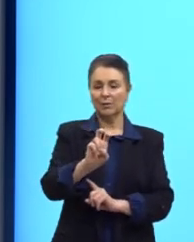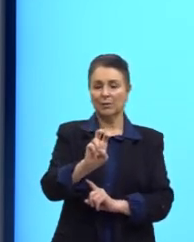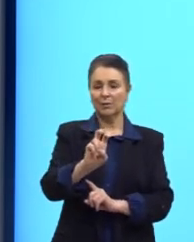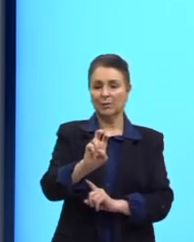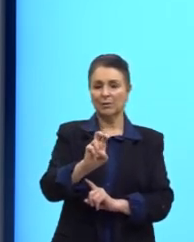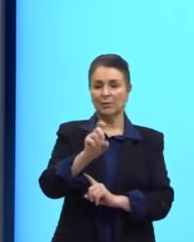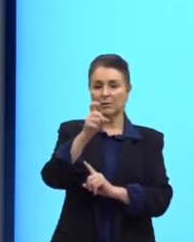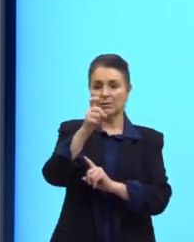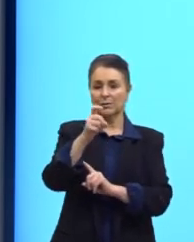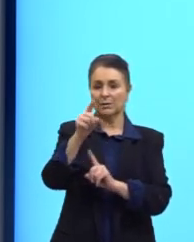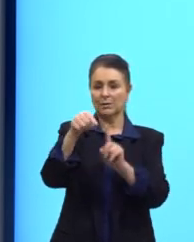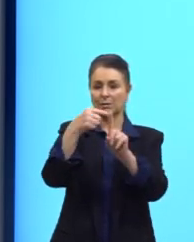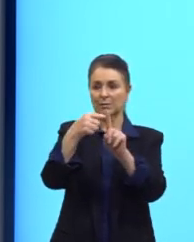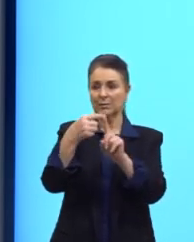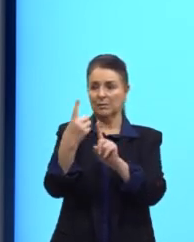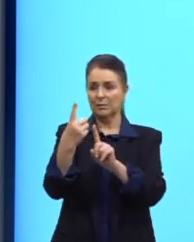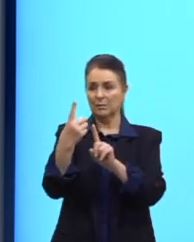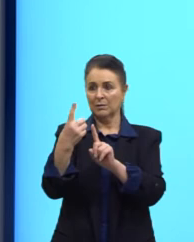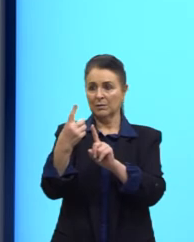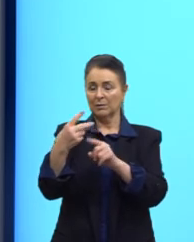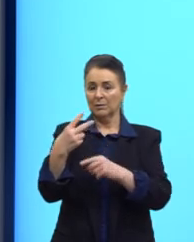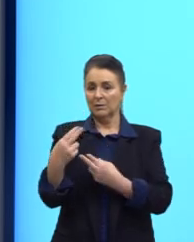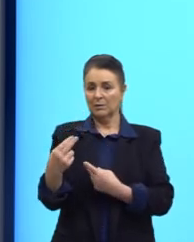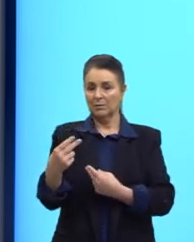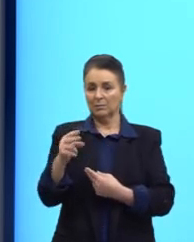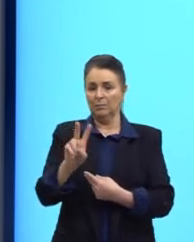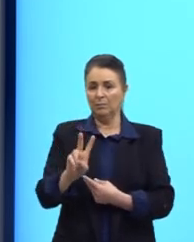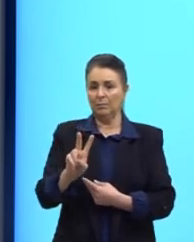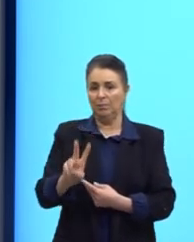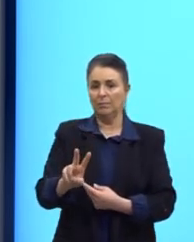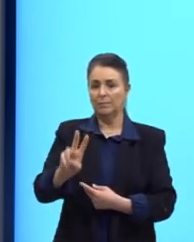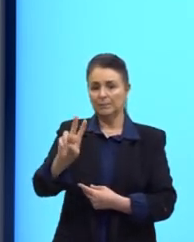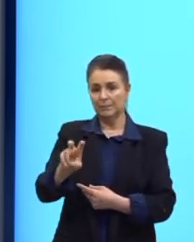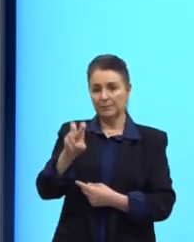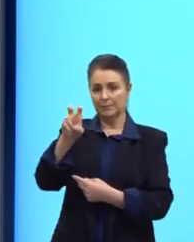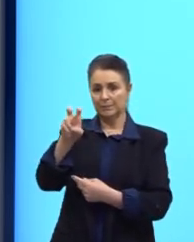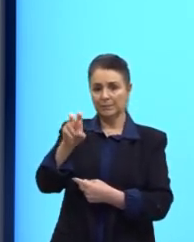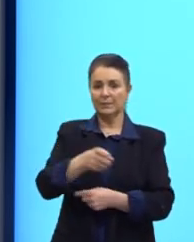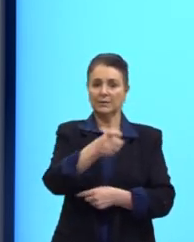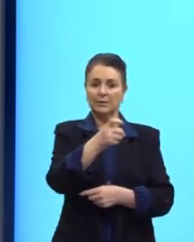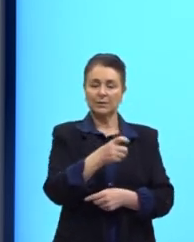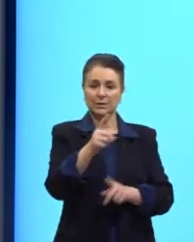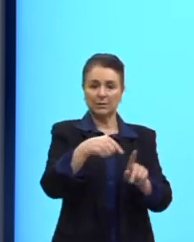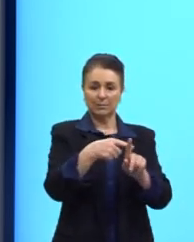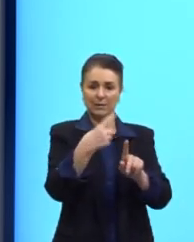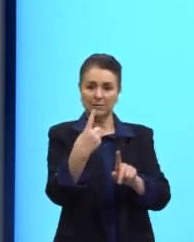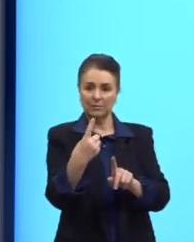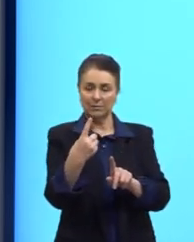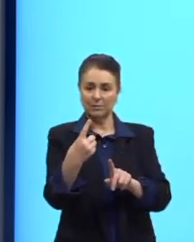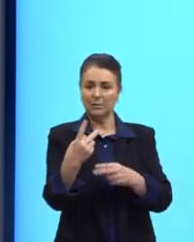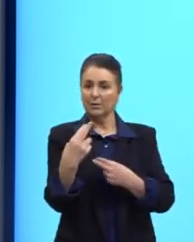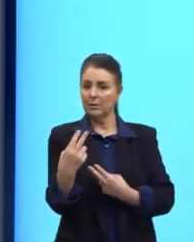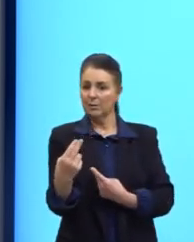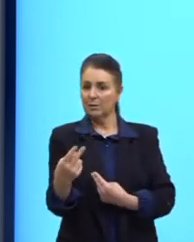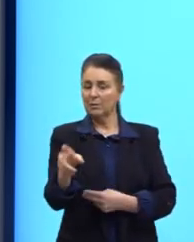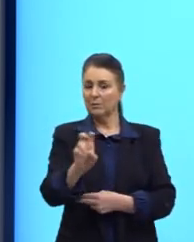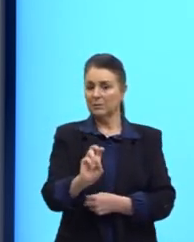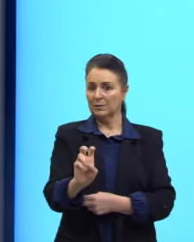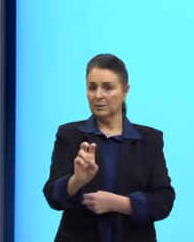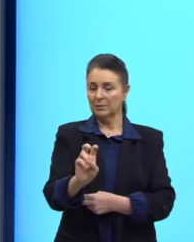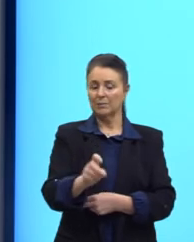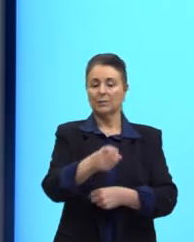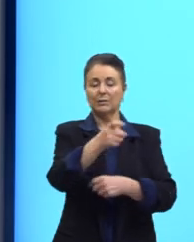1 = 2 elevado a 5 portanto x + 1 = 5 nesse caso aqui então